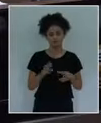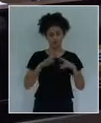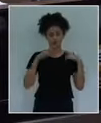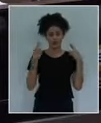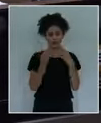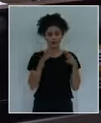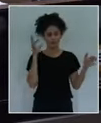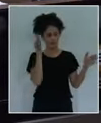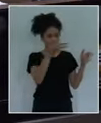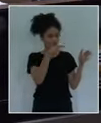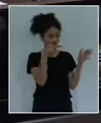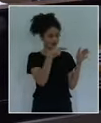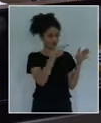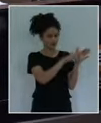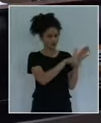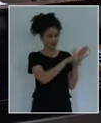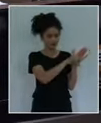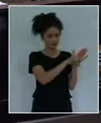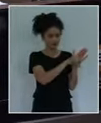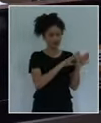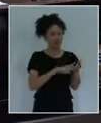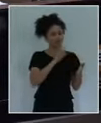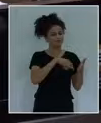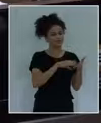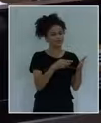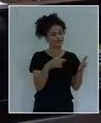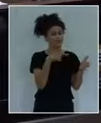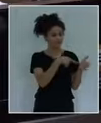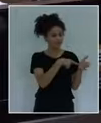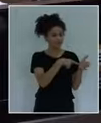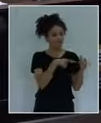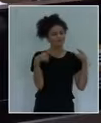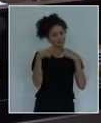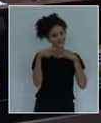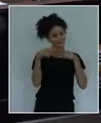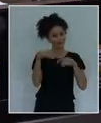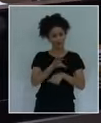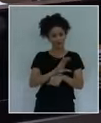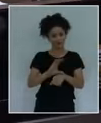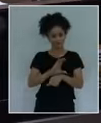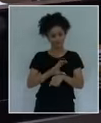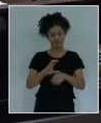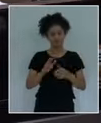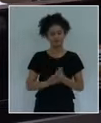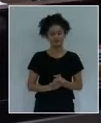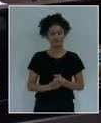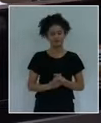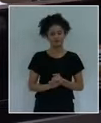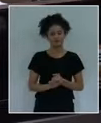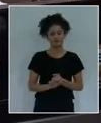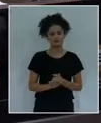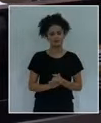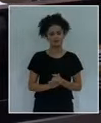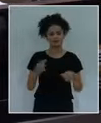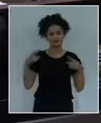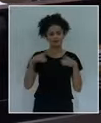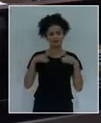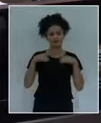reunida para apreciar o projeto de lei epigrafado, é de parecer que este é constitucional e está em conformidade